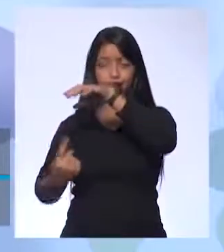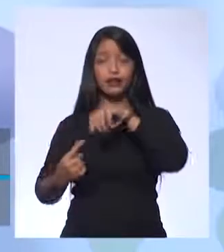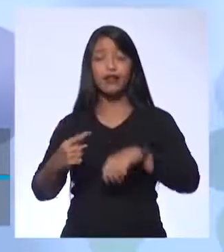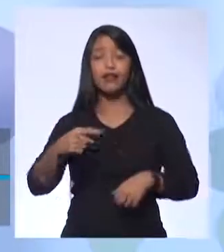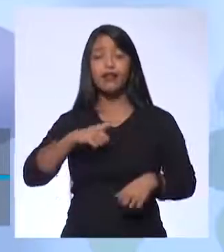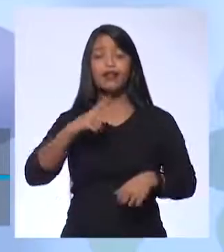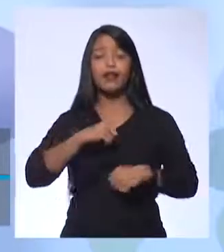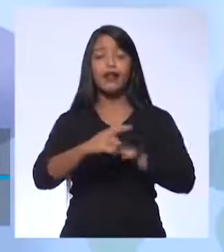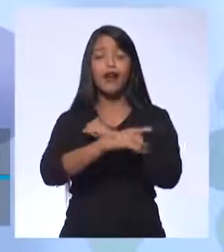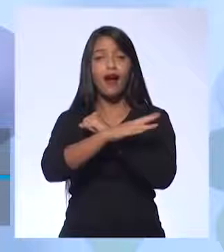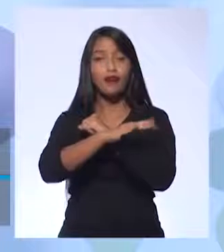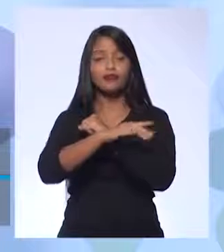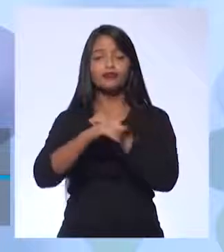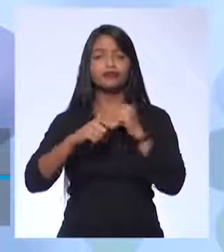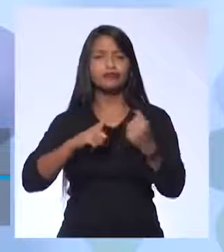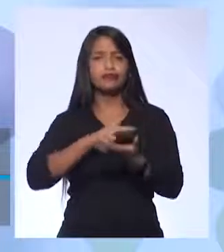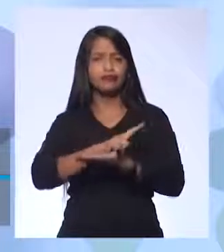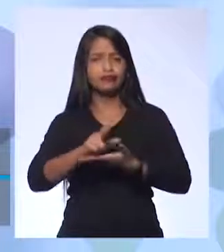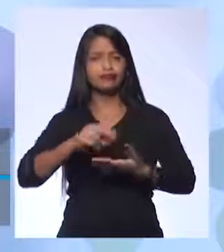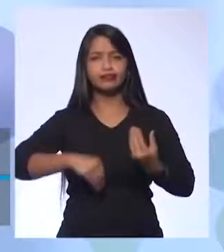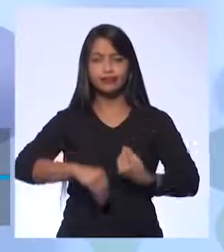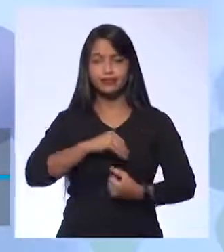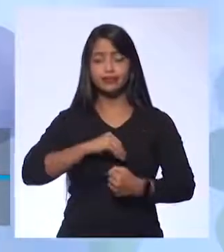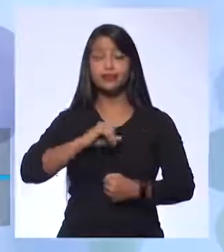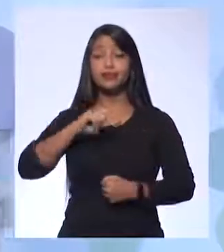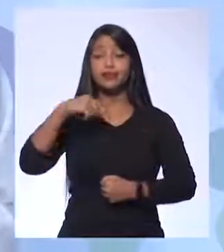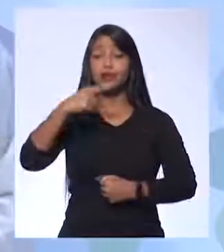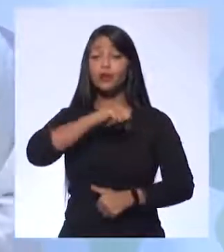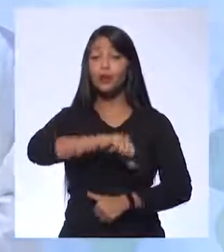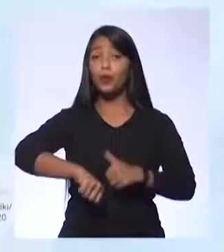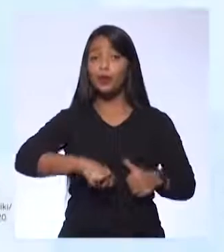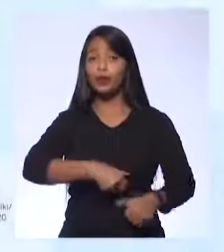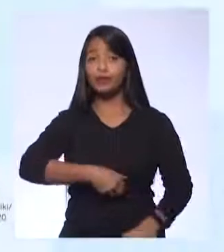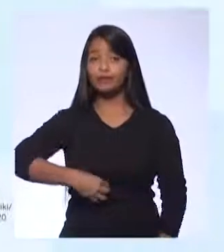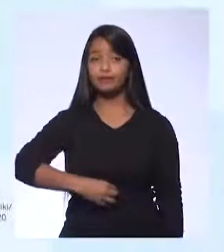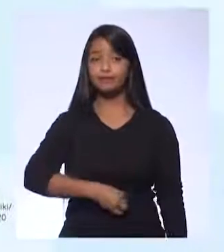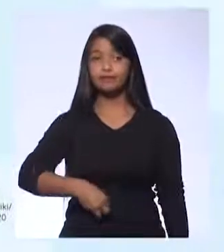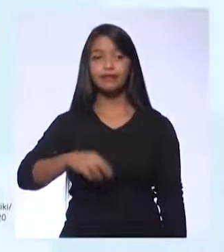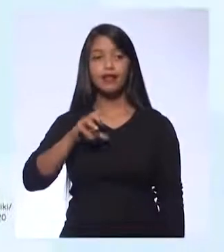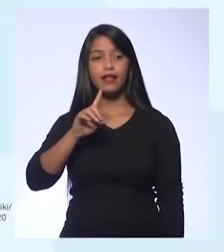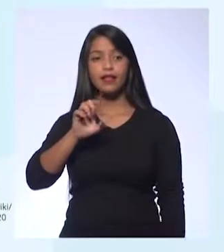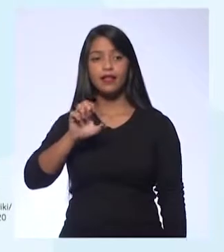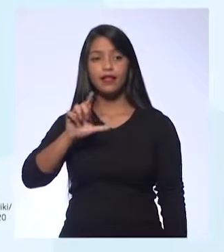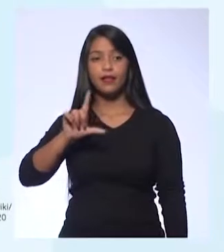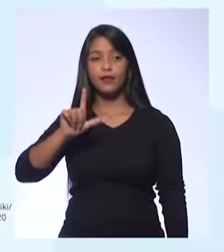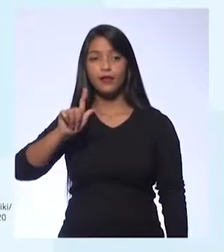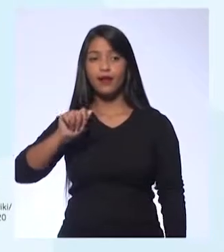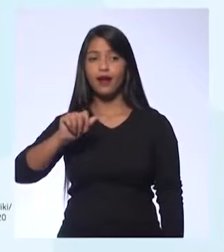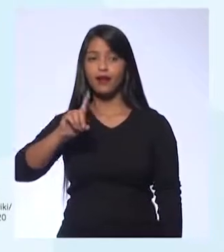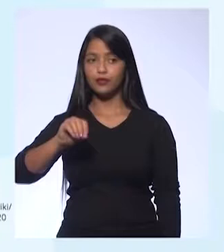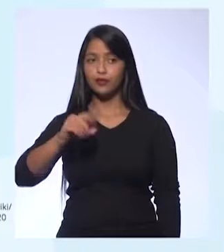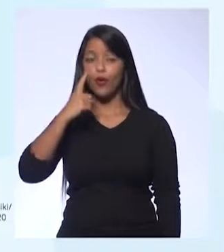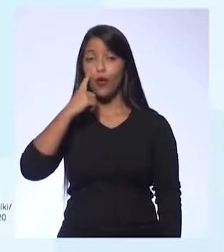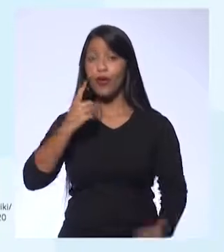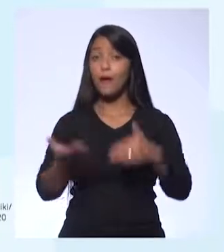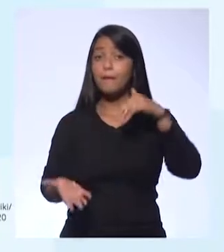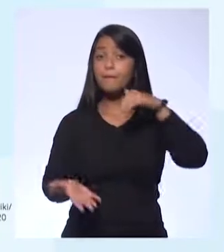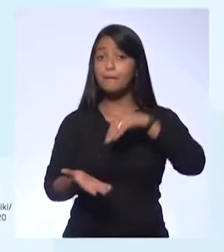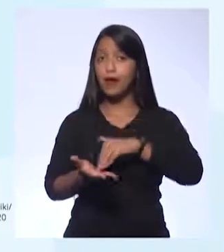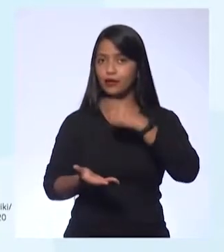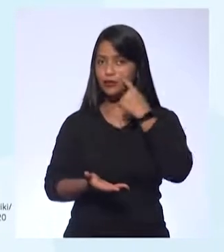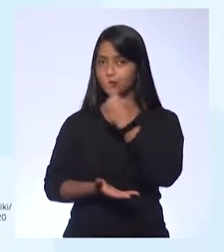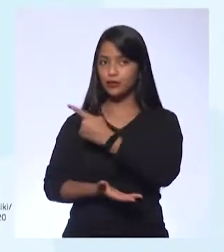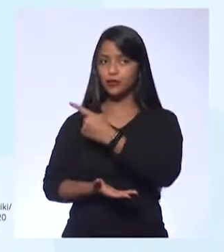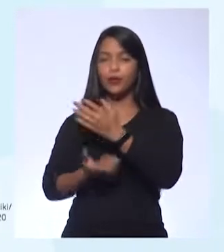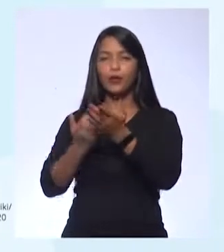tal, e aí vai para o intestino delgado. Ó, tem até uma figurinha aí. Ali no intestino delgado, lá embaixo, ó, tá vendo? Começou na